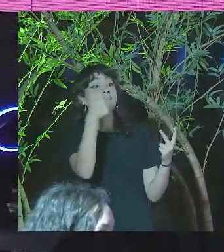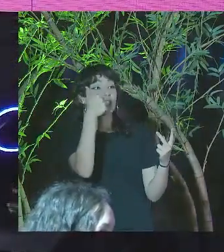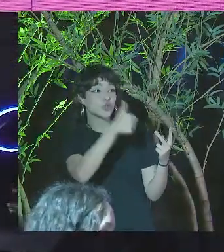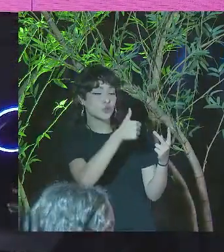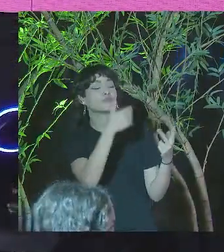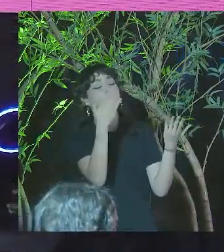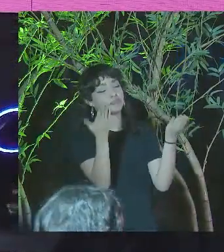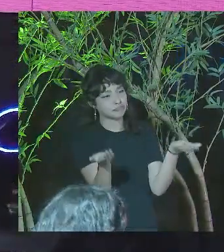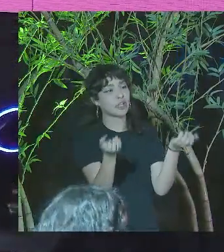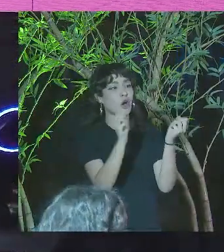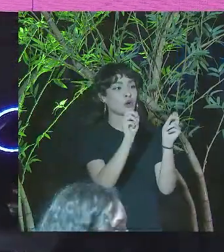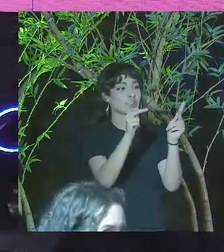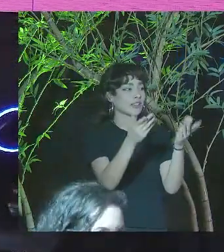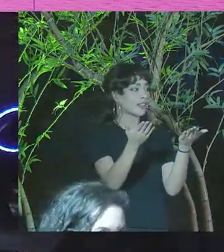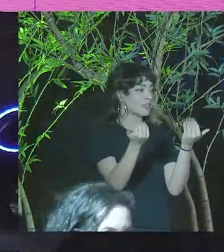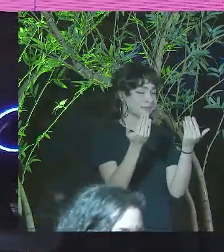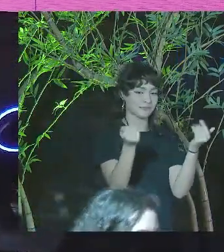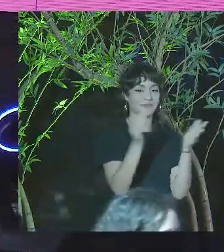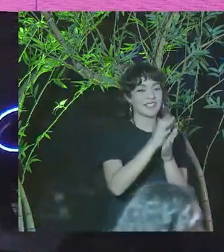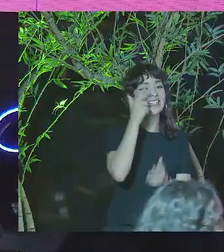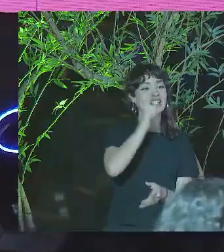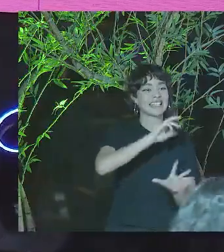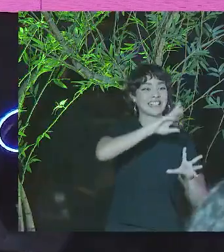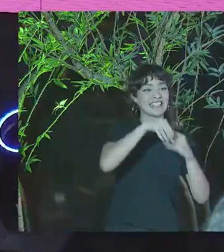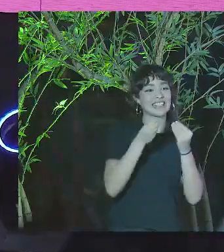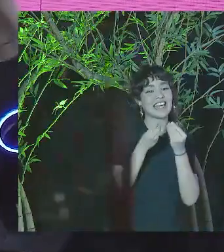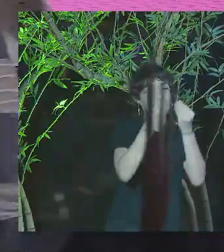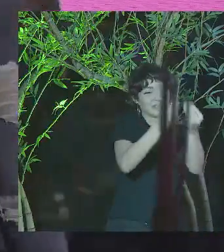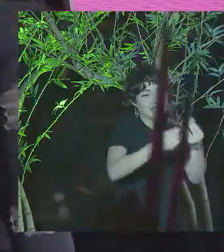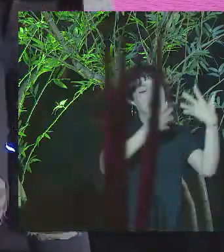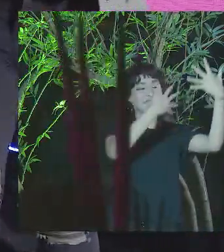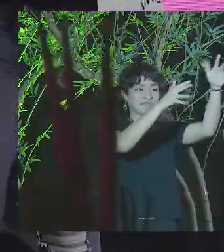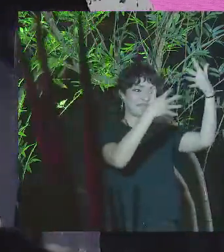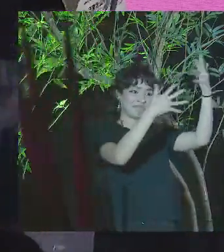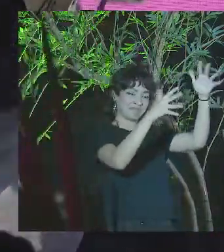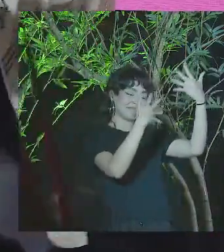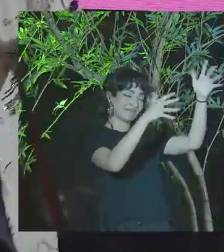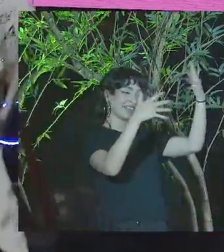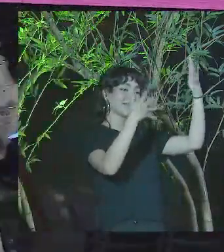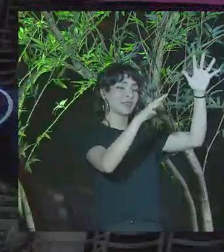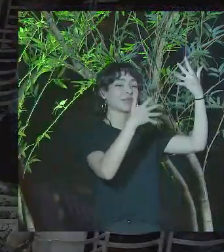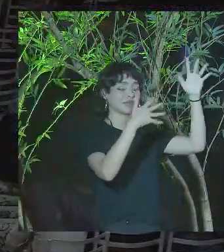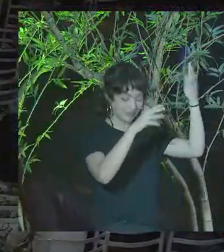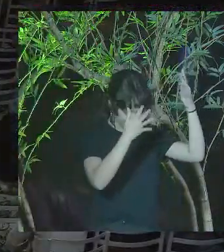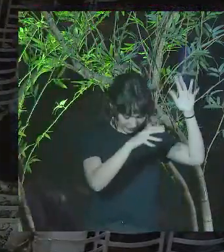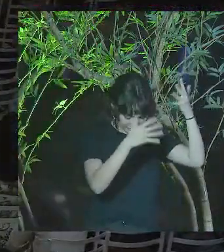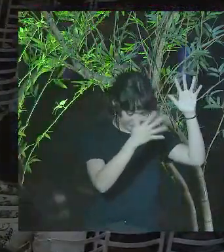21? Eu acho que é aqui, né? Ganharam. Muito bem, uma salva de palmas para vocês.